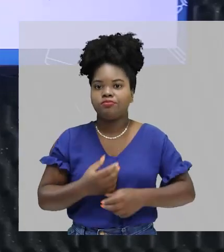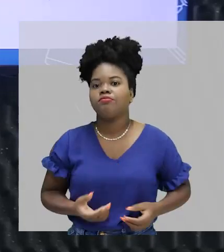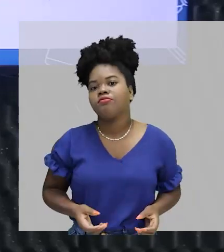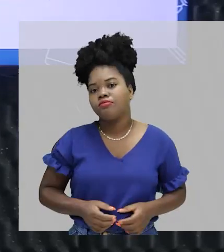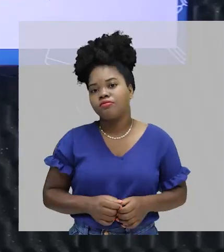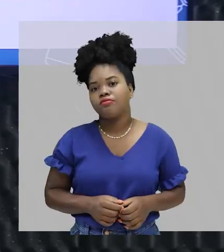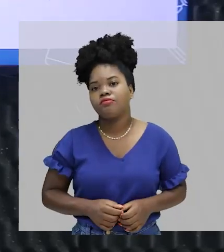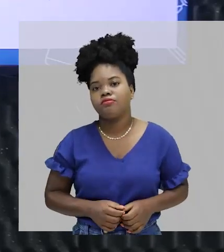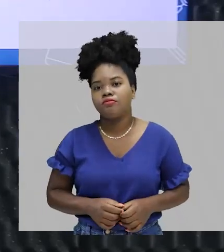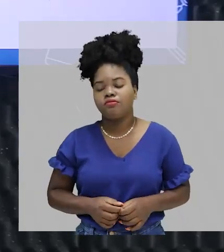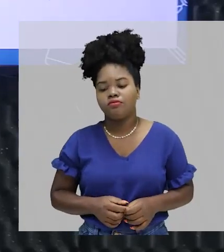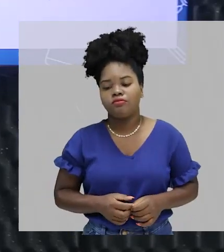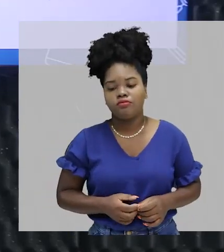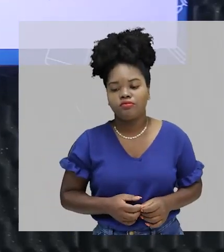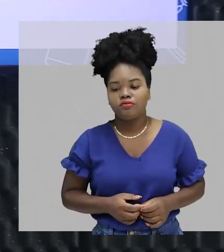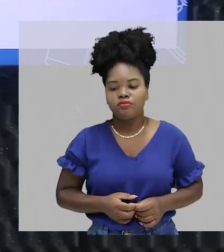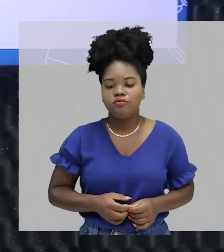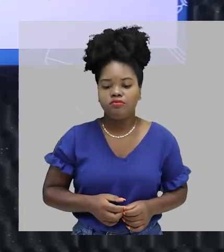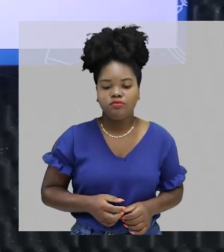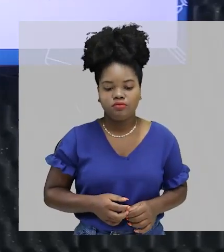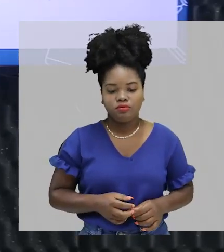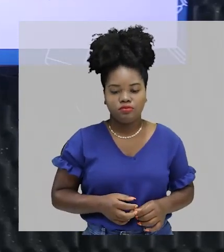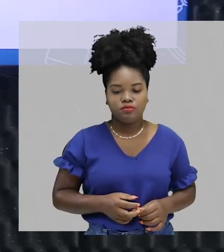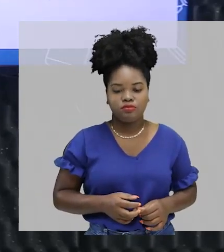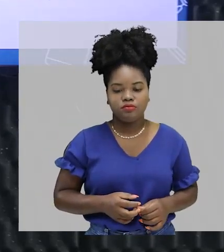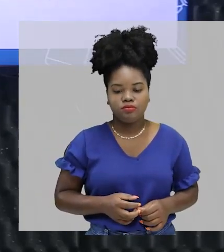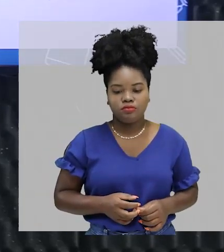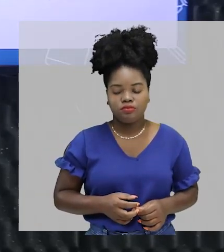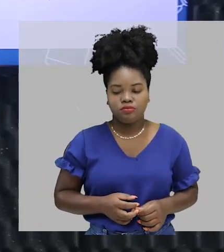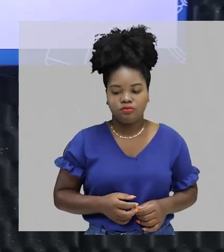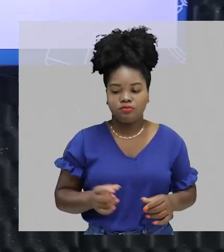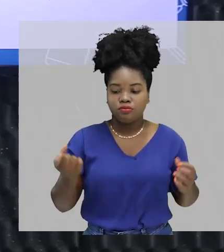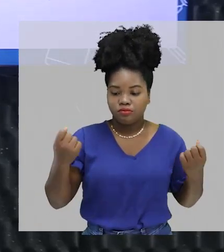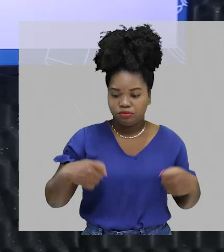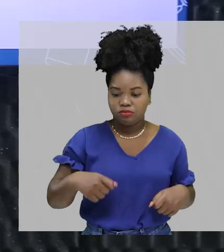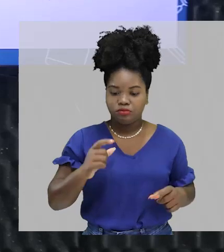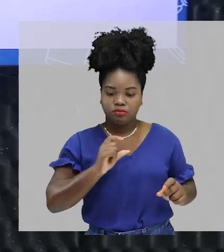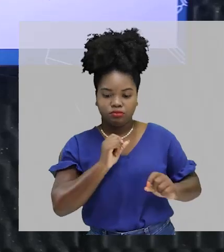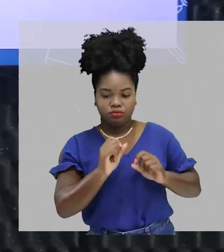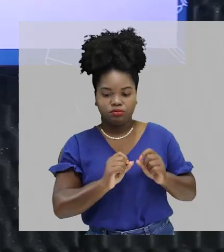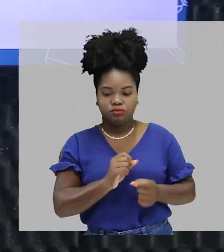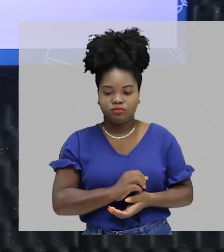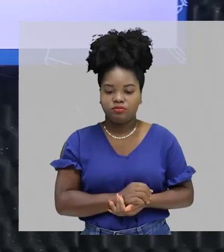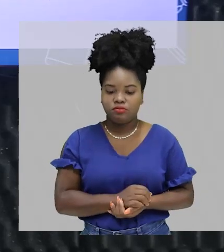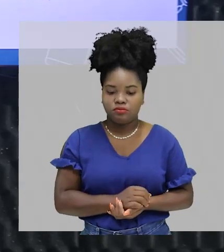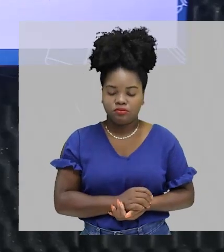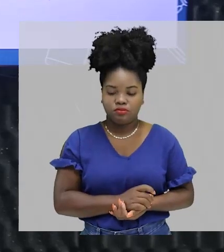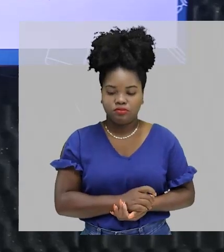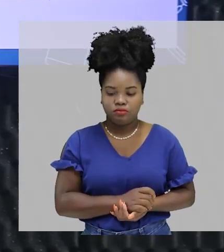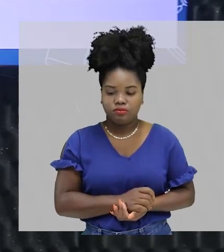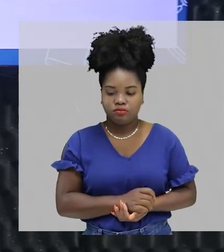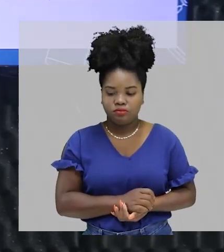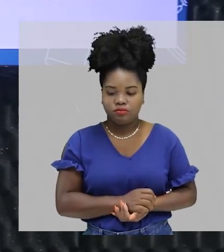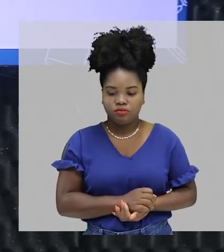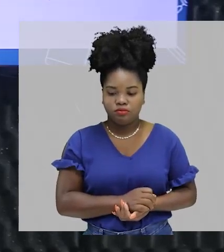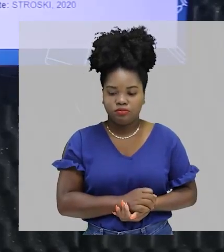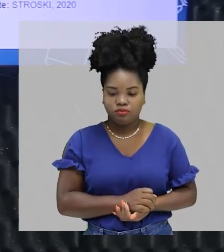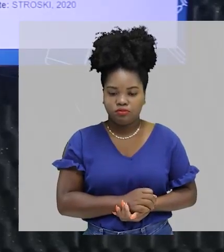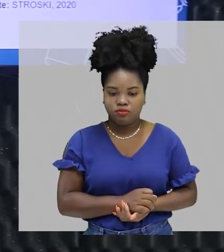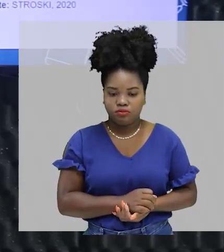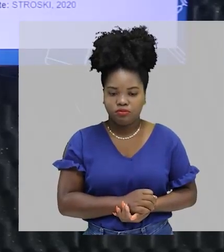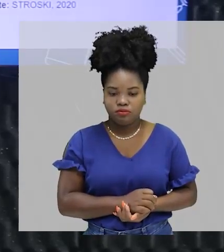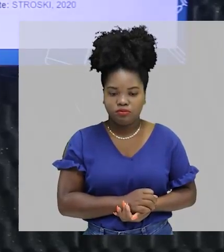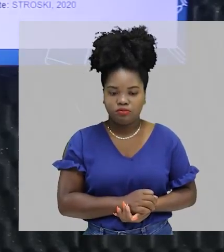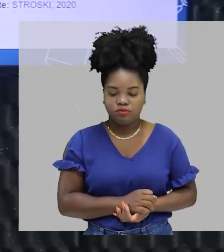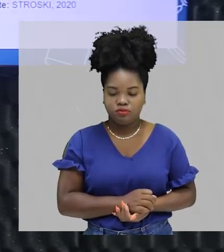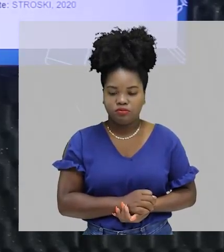os subprodutos dos seres vivos. Nós conseguimos obter, a gente consegue datar